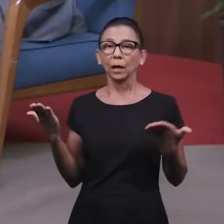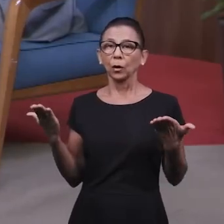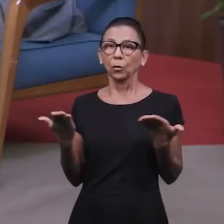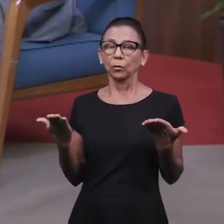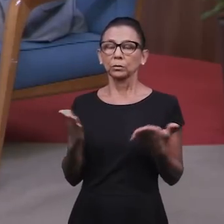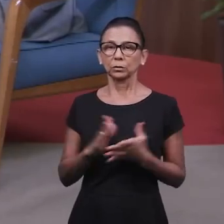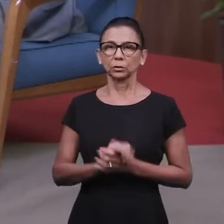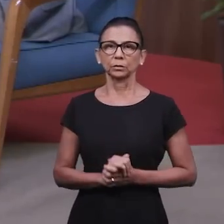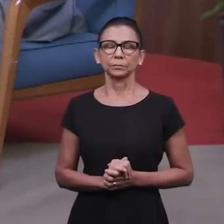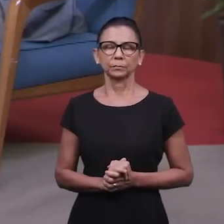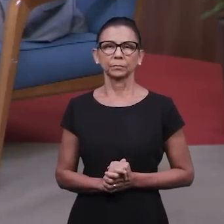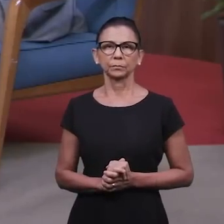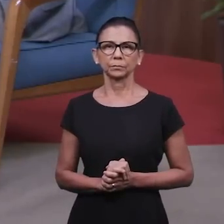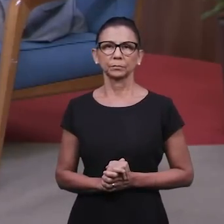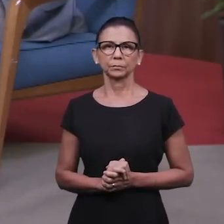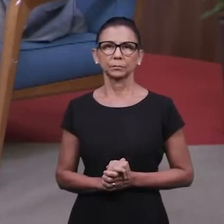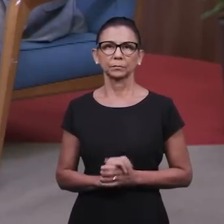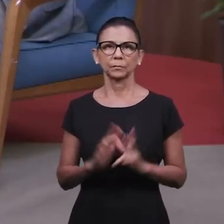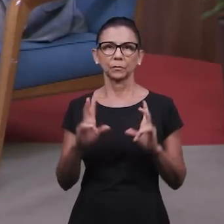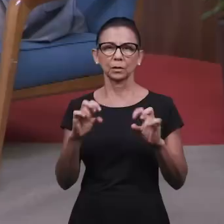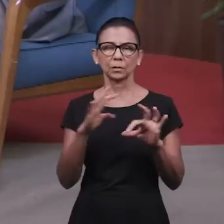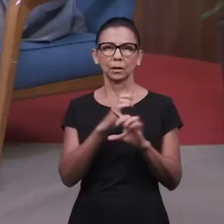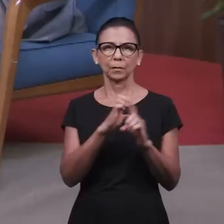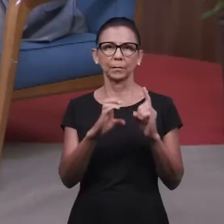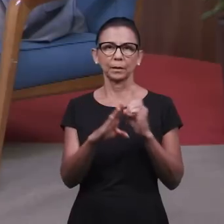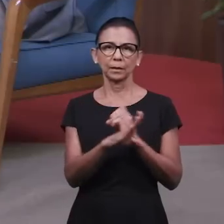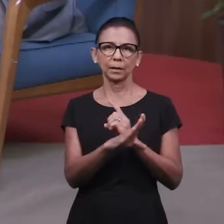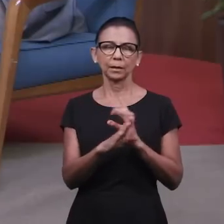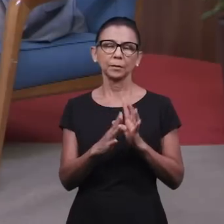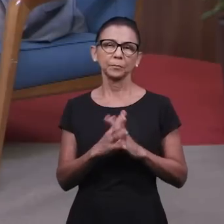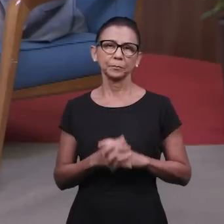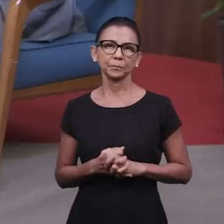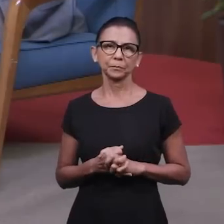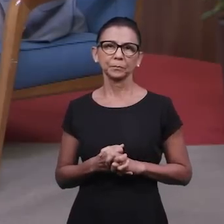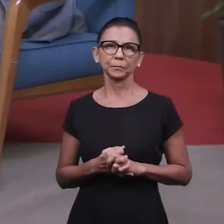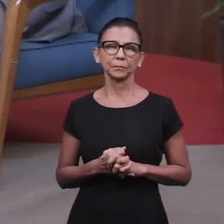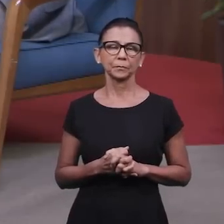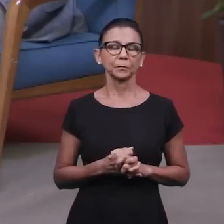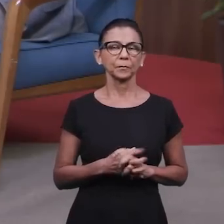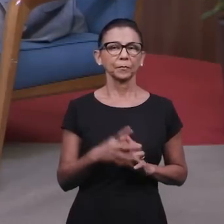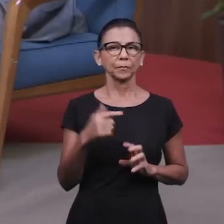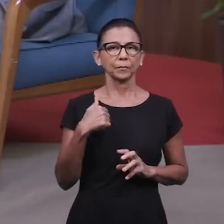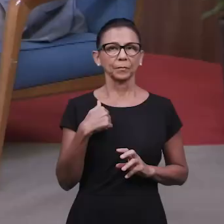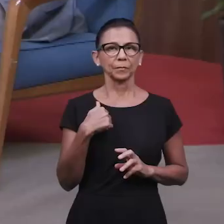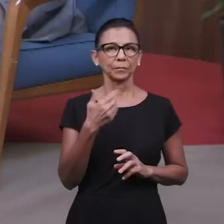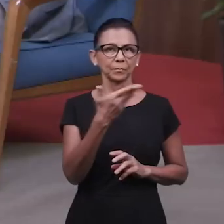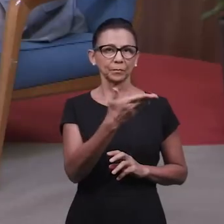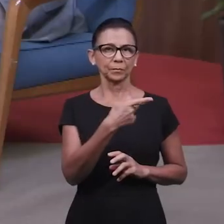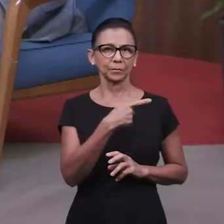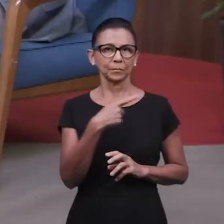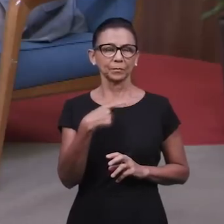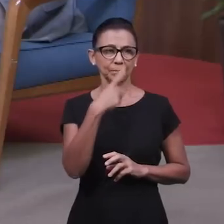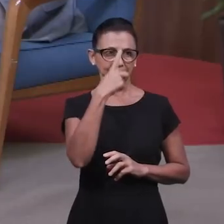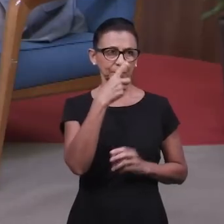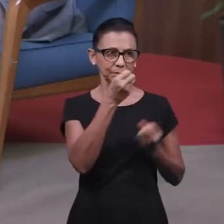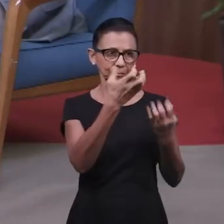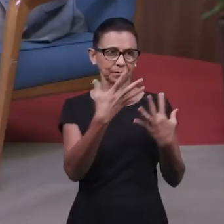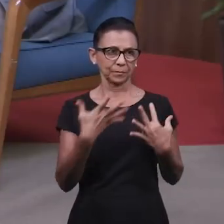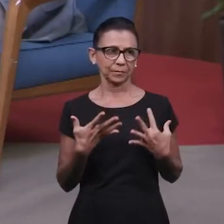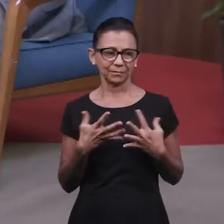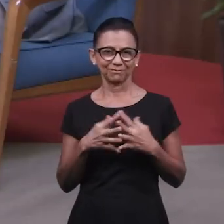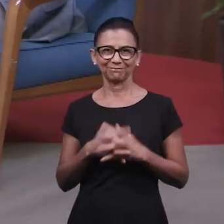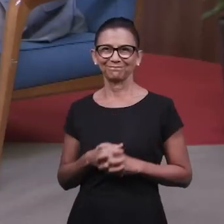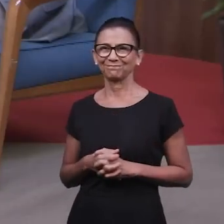o assunto da Escola Bíblica Dominical, no quadro Lições do Manaim. Estamos juntos, eu e o pastor Daniel Moreira. Daniel, Pai do Senhor, seja bem-vindo. Pai do